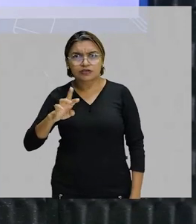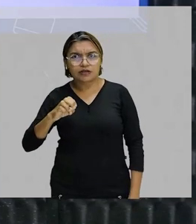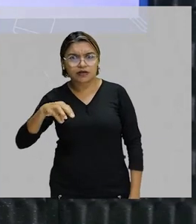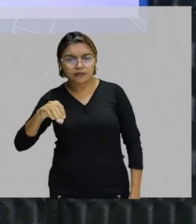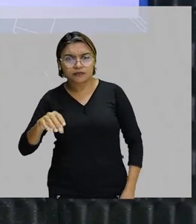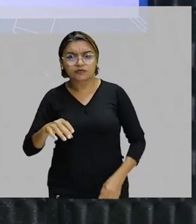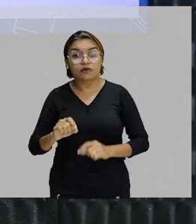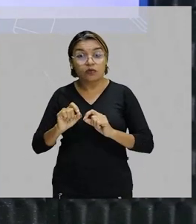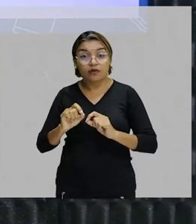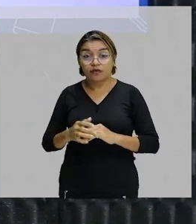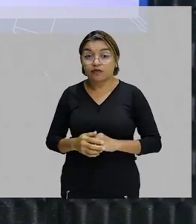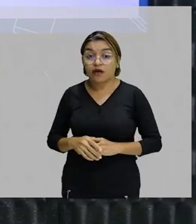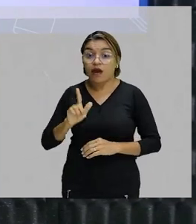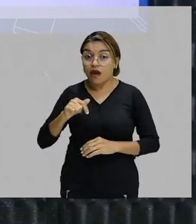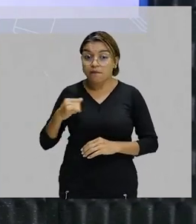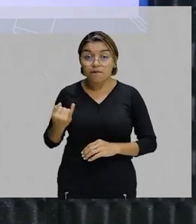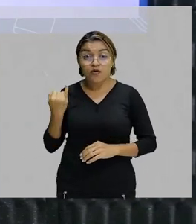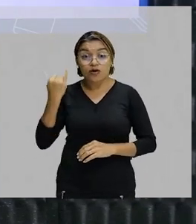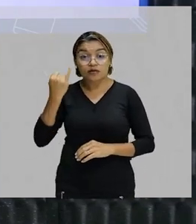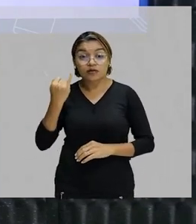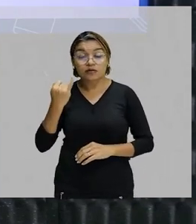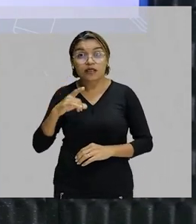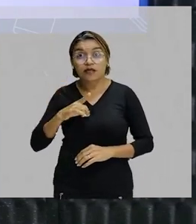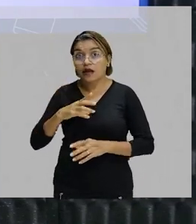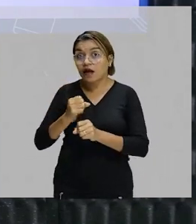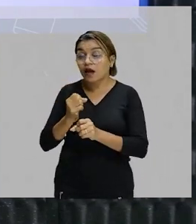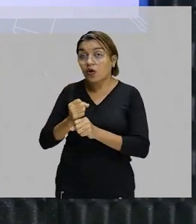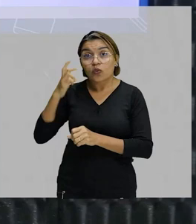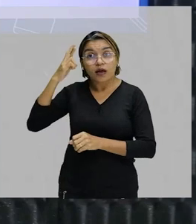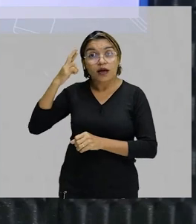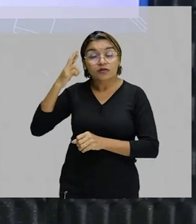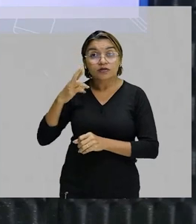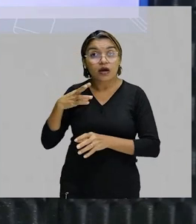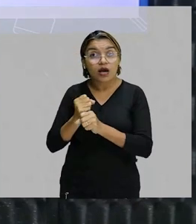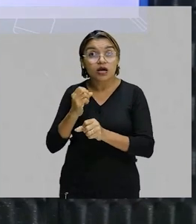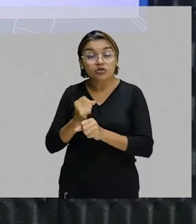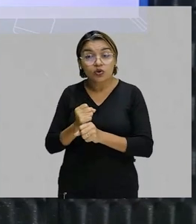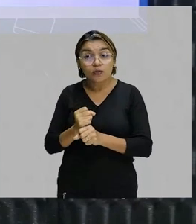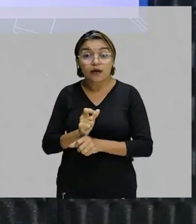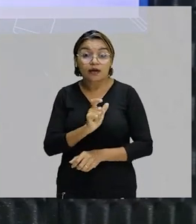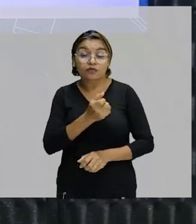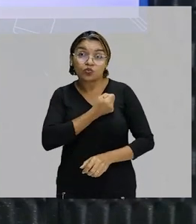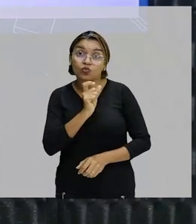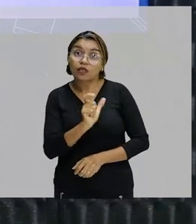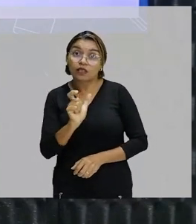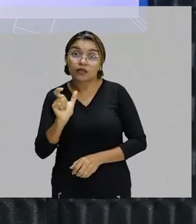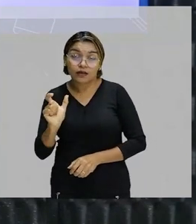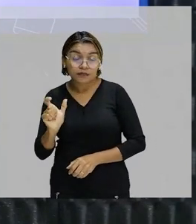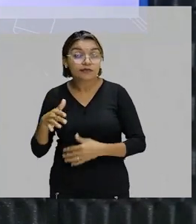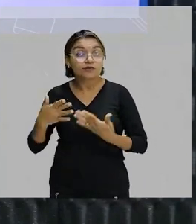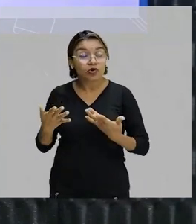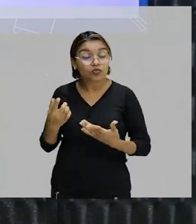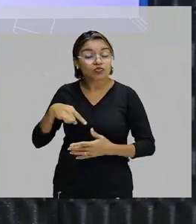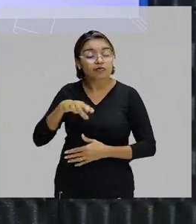anteriores isso aqui é muito importante justamente por cálculo do raciocínio da soma dos teros termos Tá e é justamente com